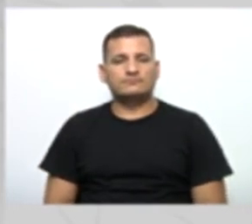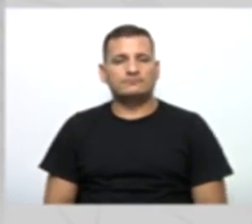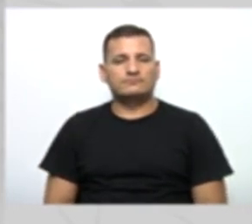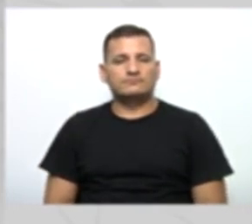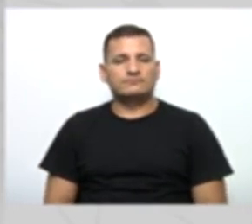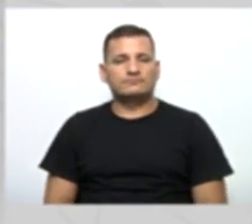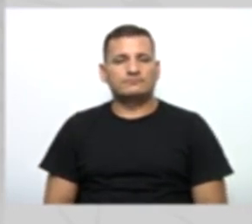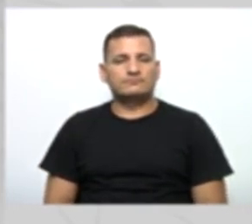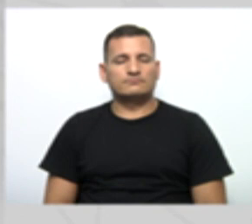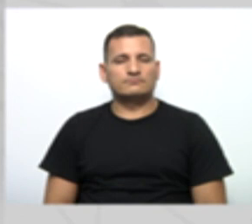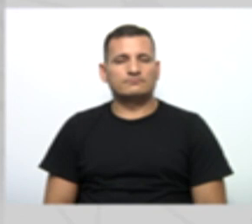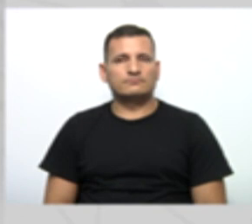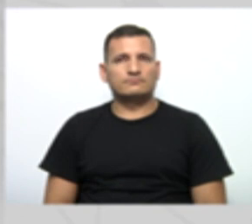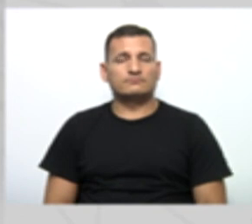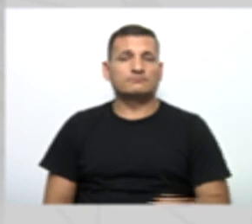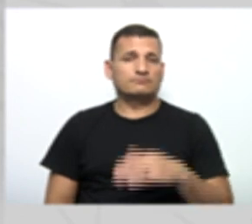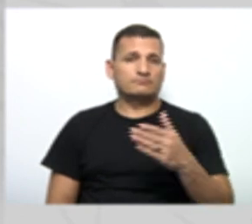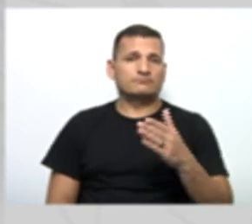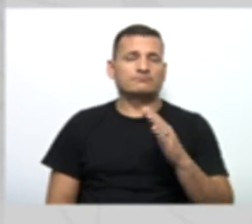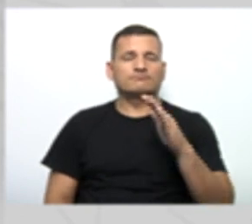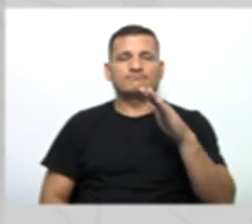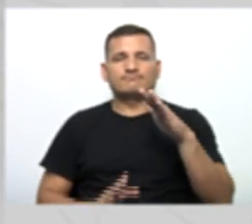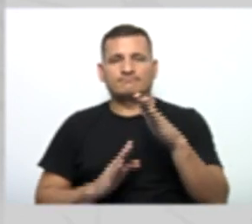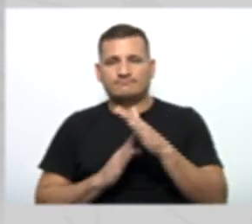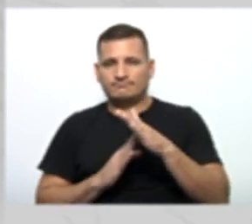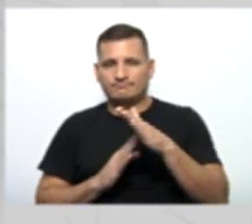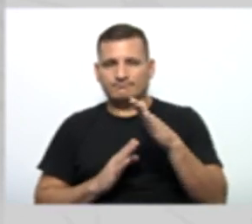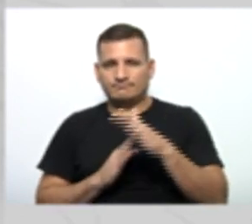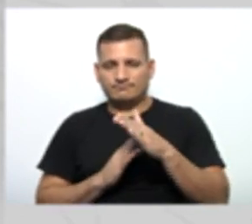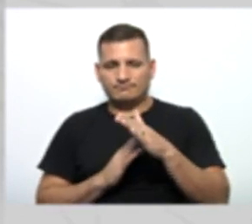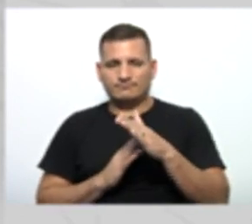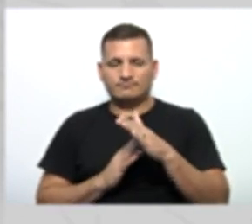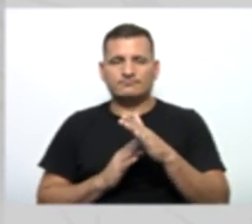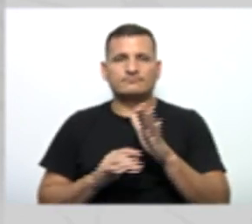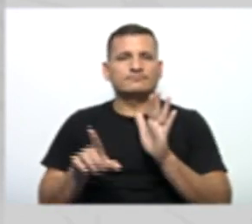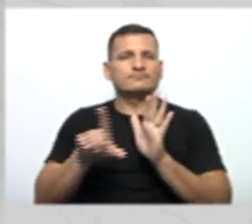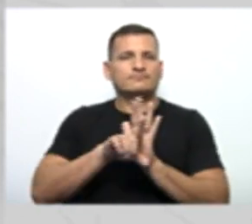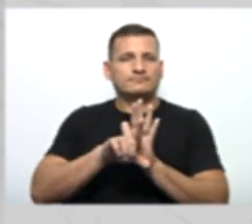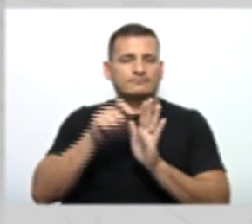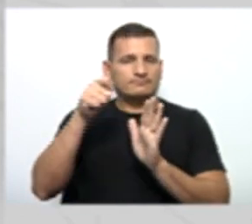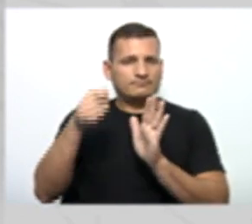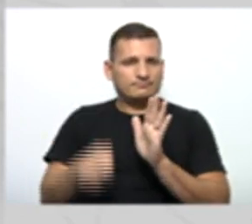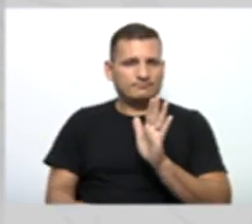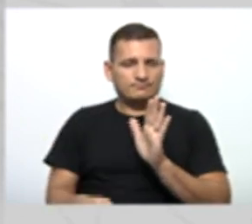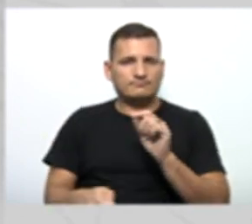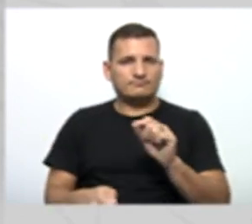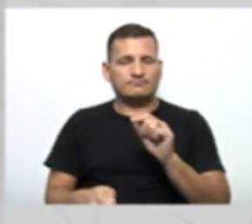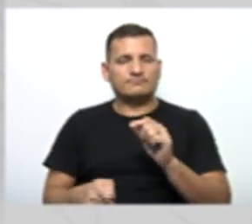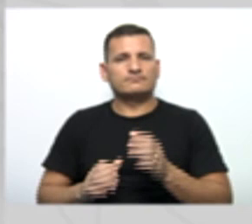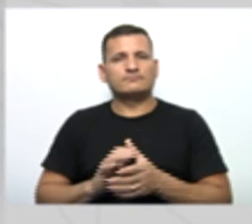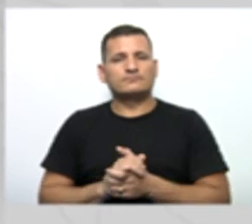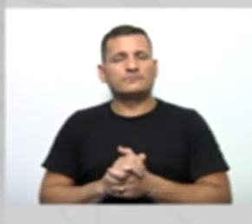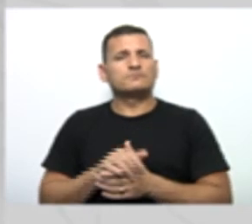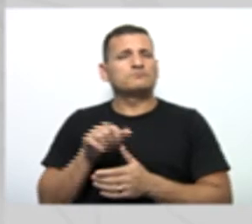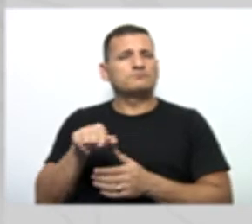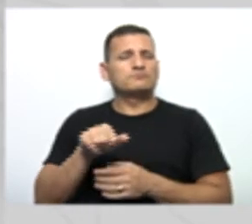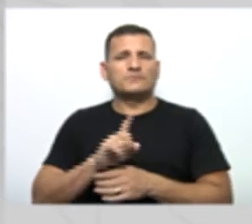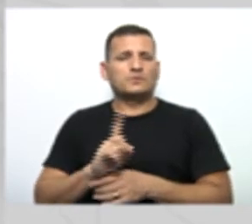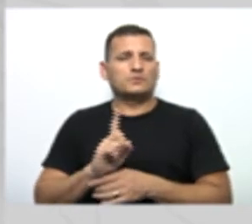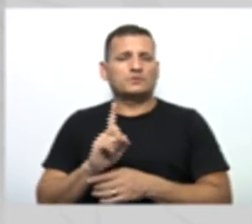Então, as restrições que são impostas pela legislação ambiental, elas não têm como